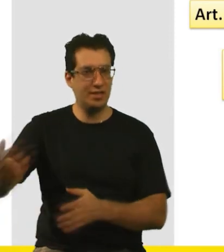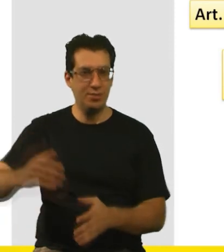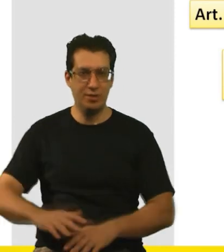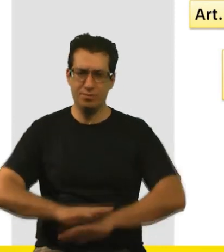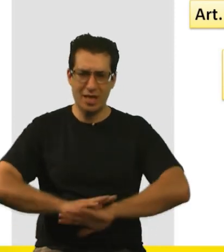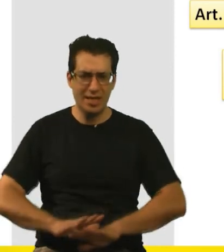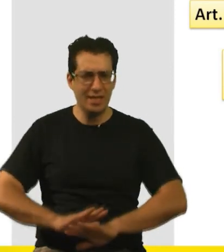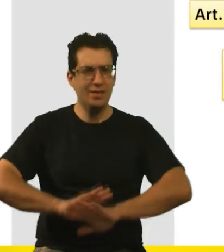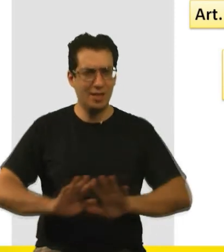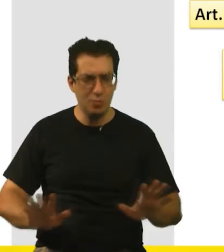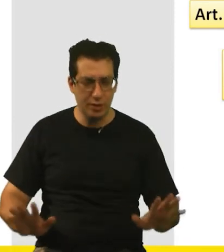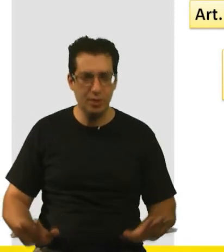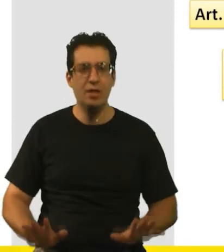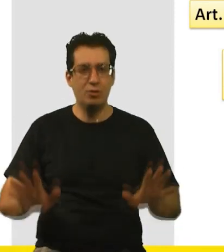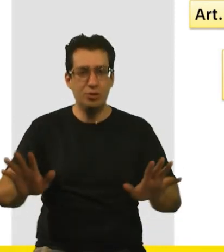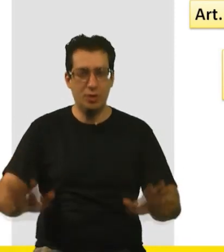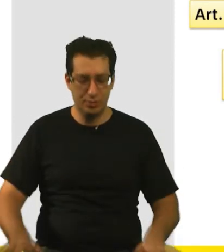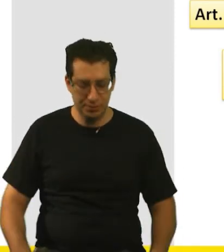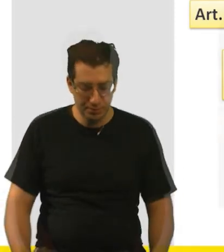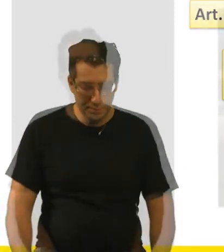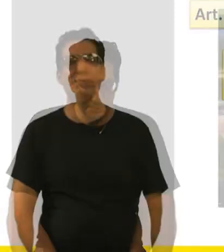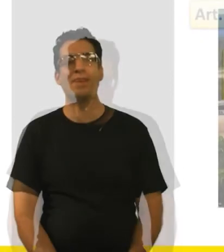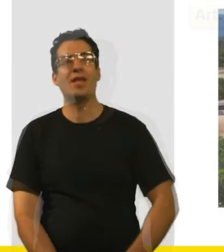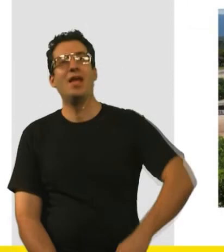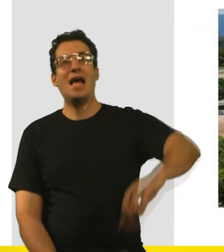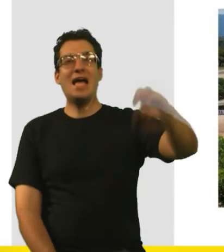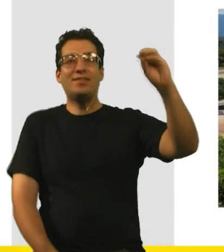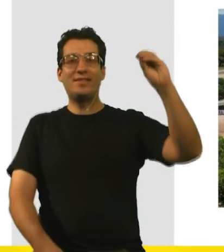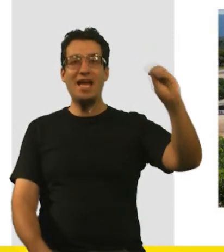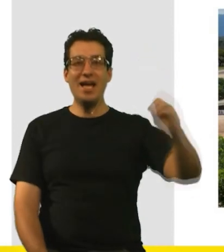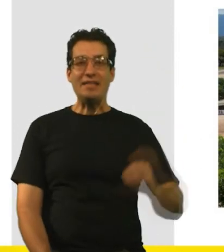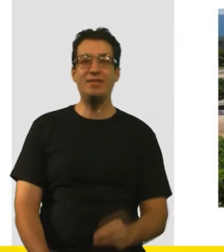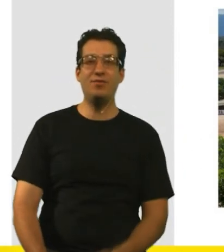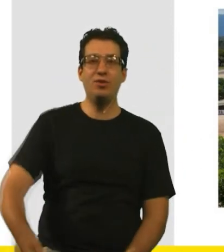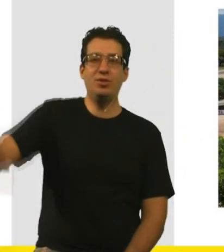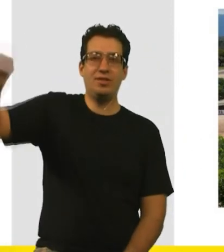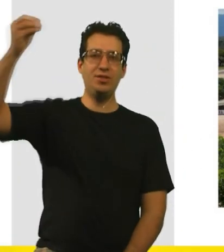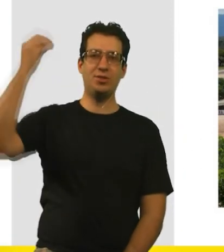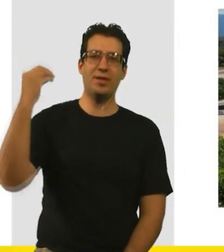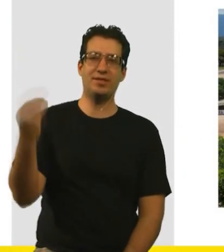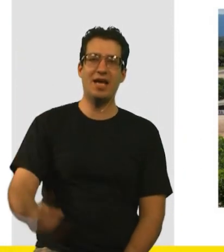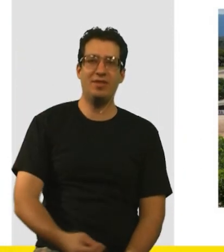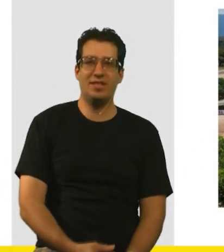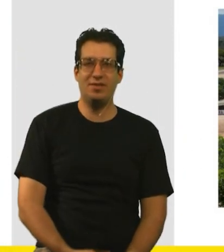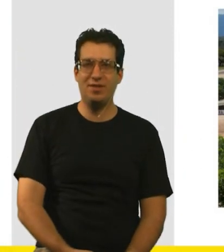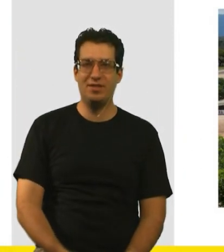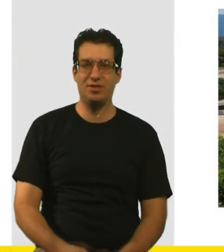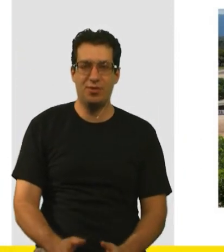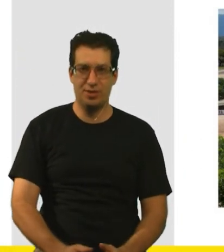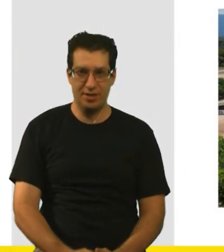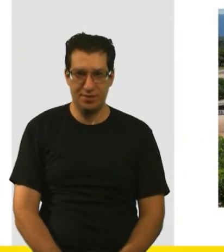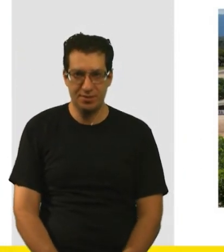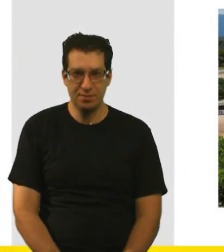que vier a ser atribuído? Até aí, tranquilo. Continuando. As terras devolutas indispensáveis à